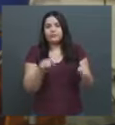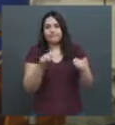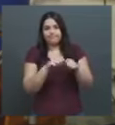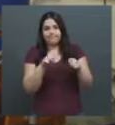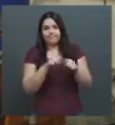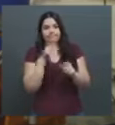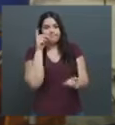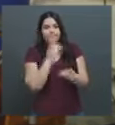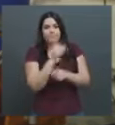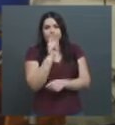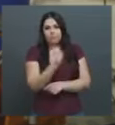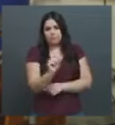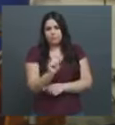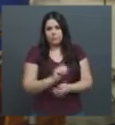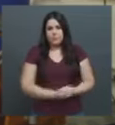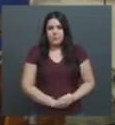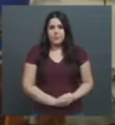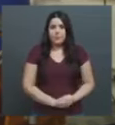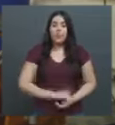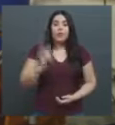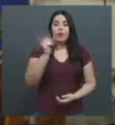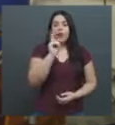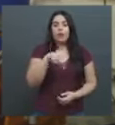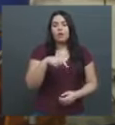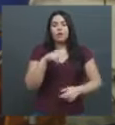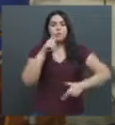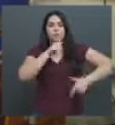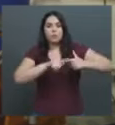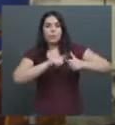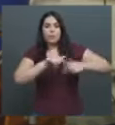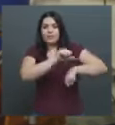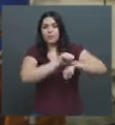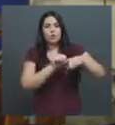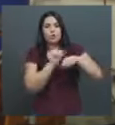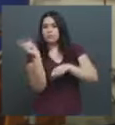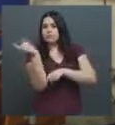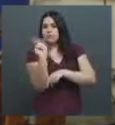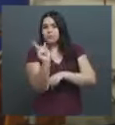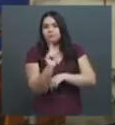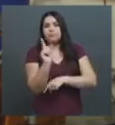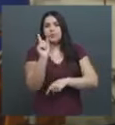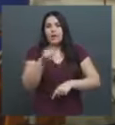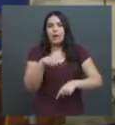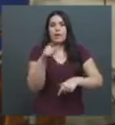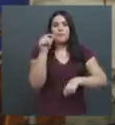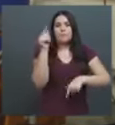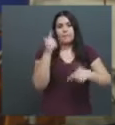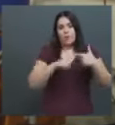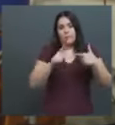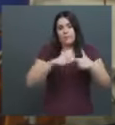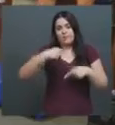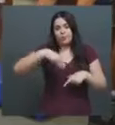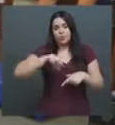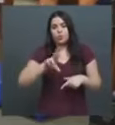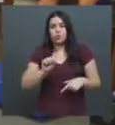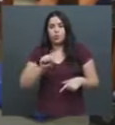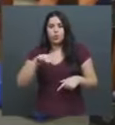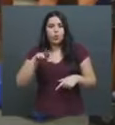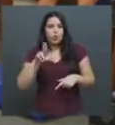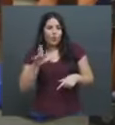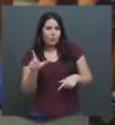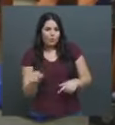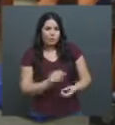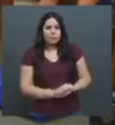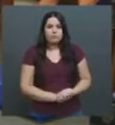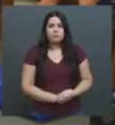constatado que não é problema de cirurgia, é um problema mesmo no músculo que tem que ser fortalecido. Na